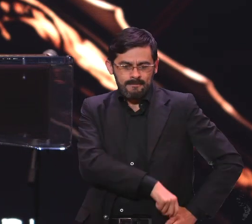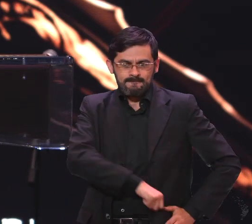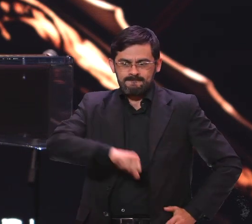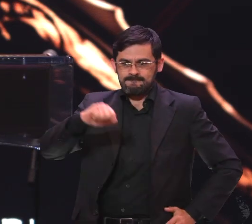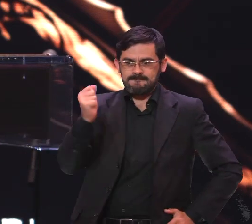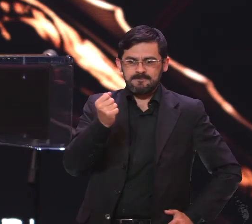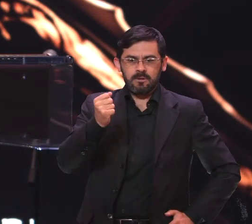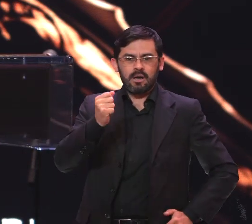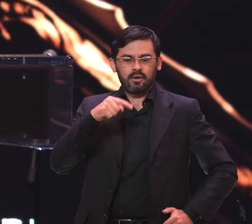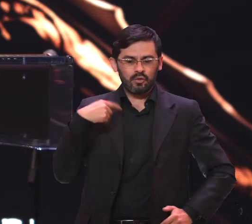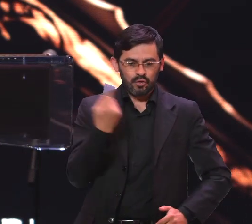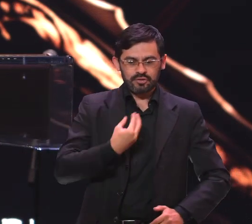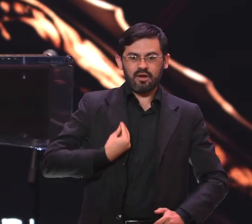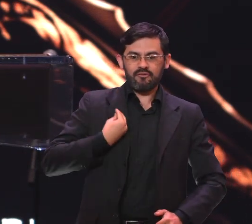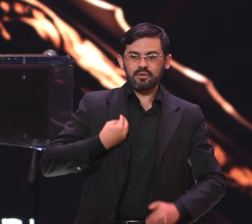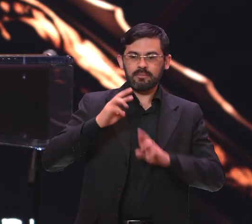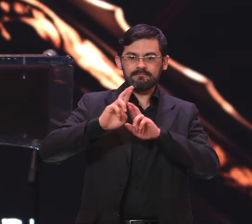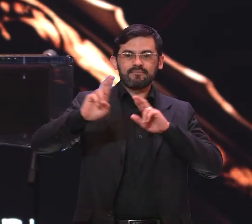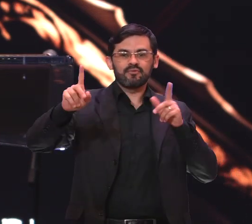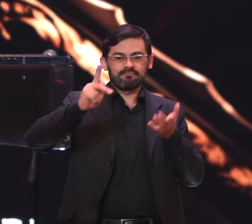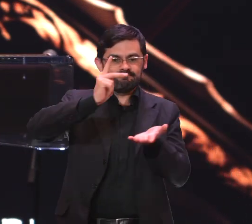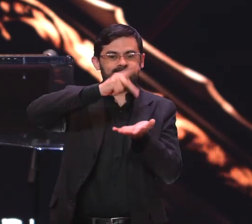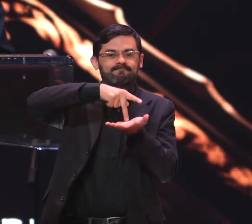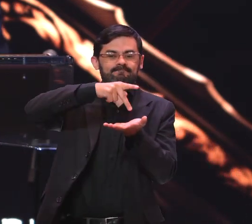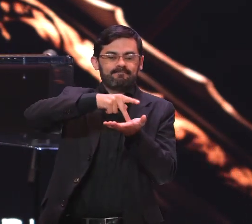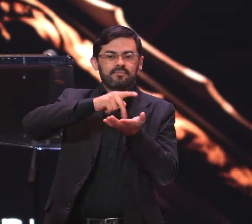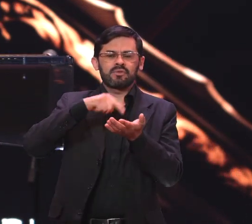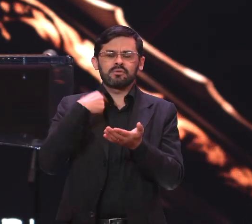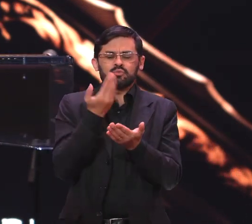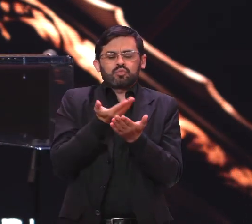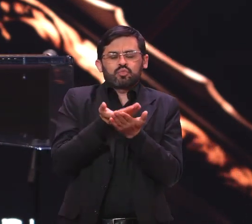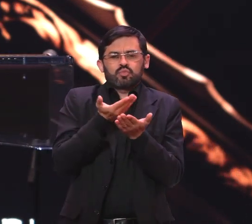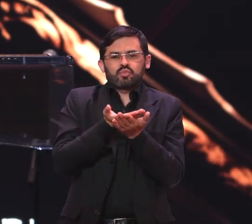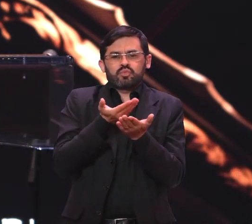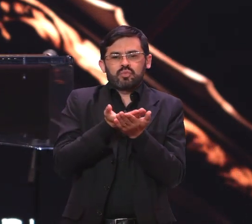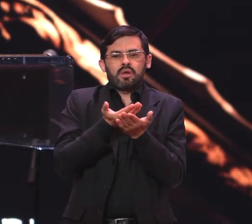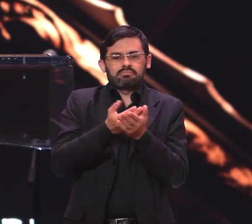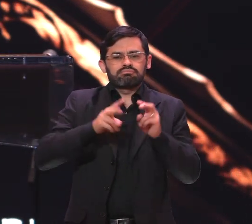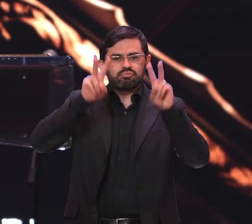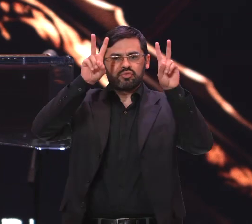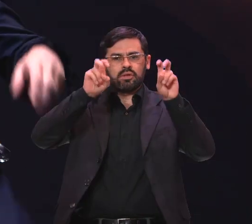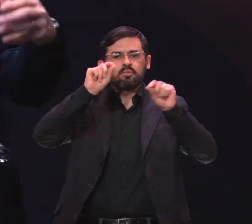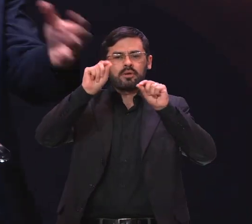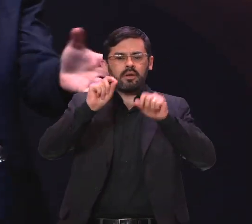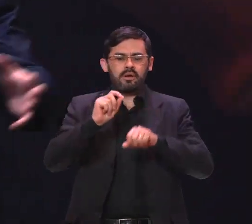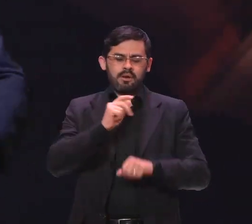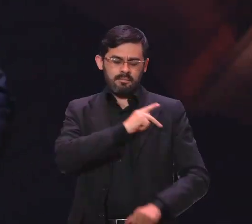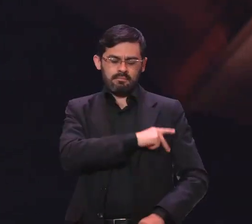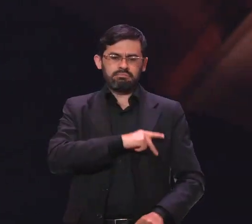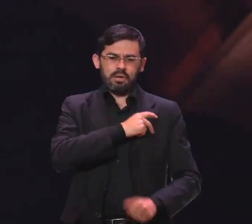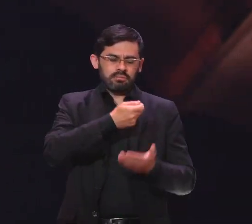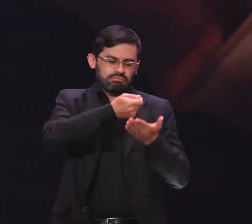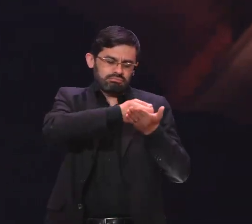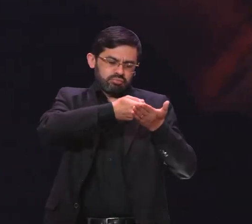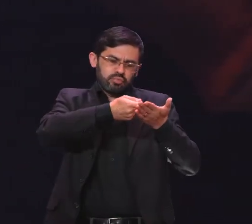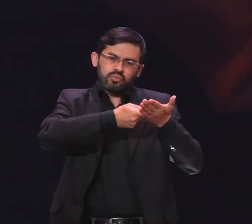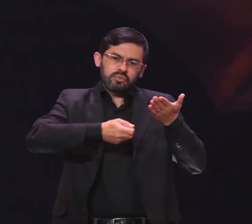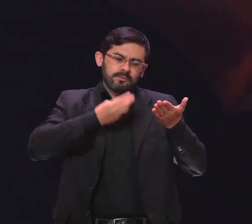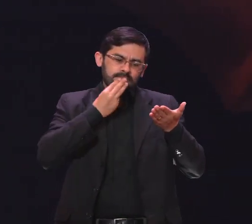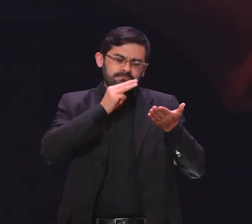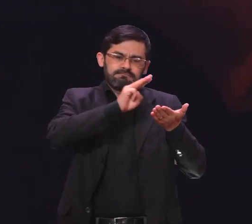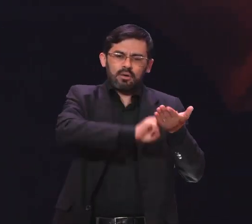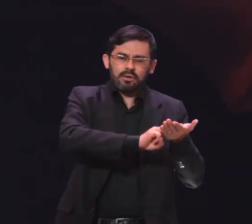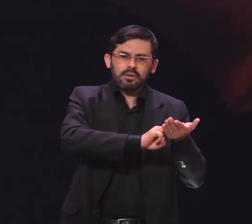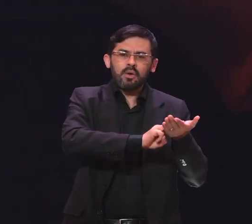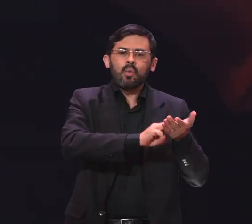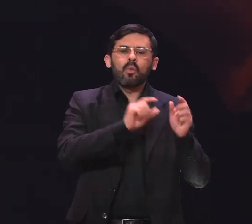largamos, a nossa vida vai ser diferente. Nós vamos estudar a espada do Espírito. Quando Paulo escreve essa carta aos Efésios, ele